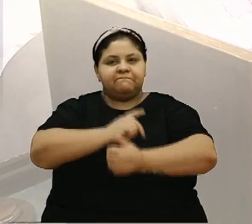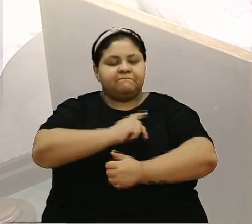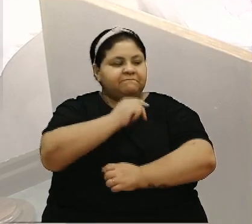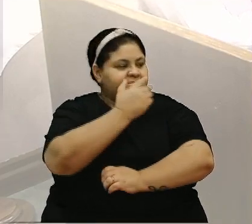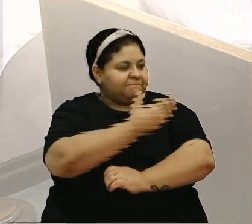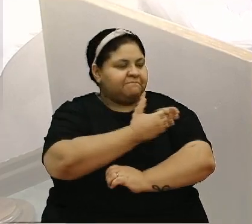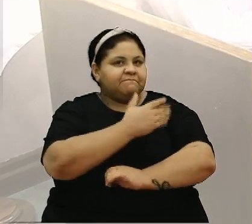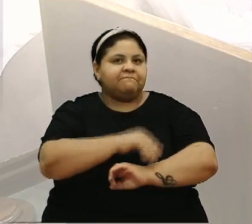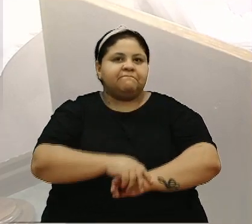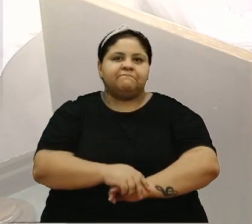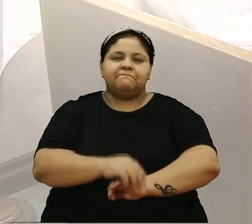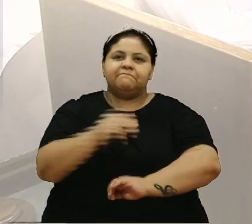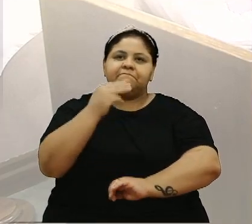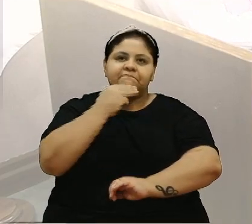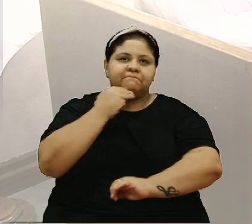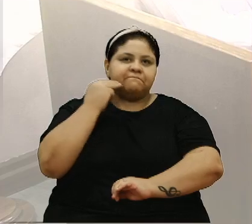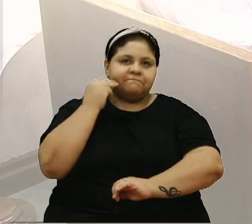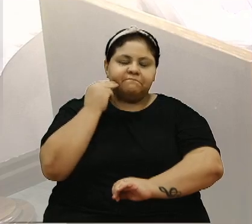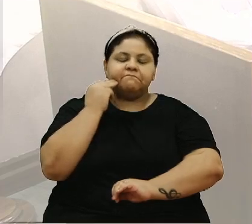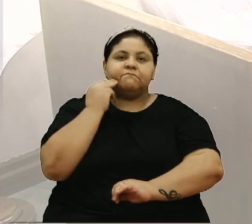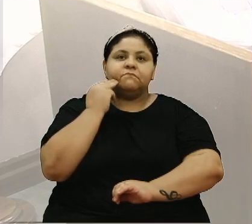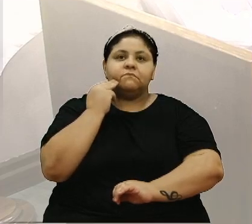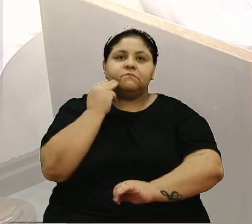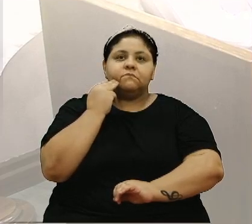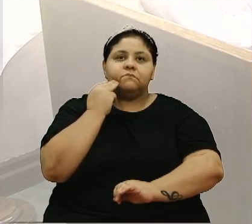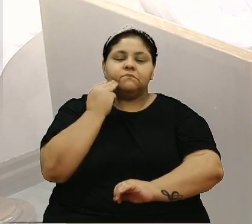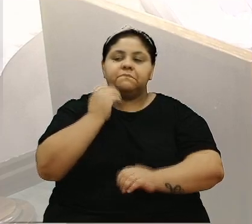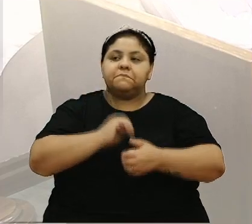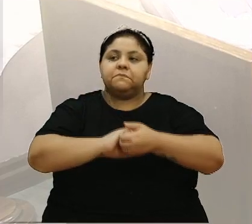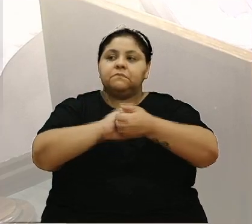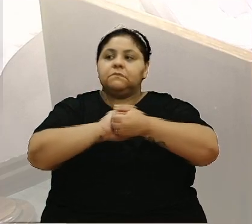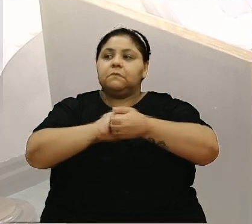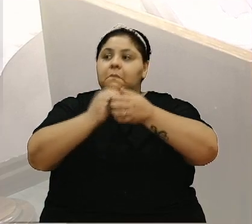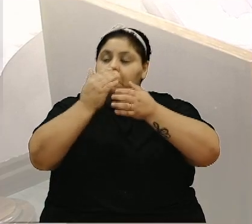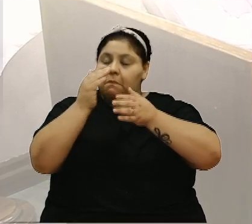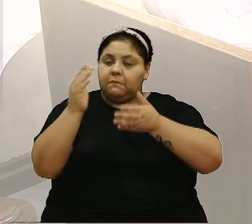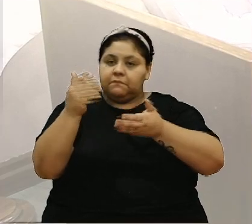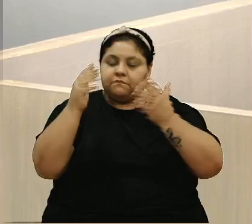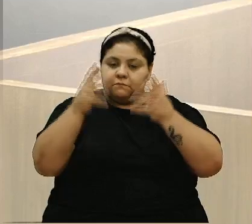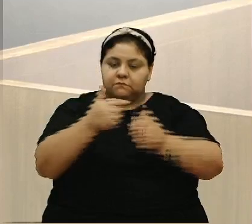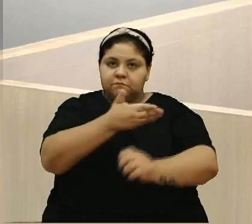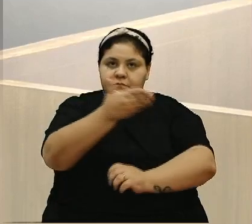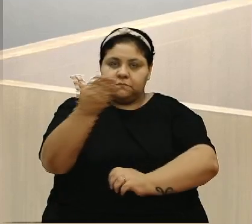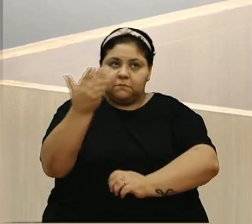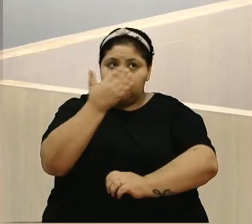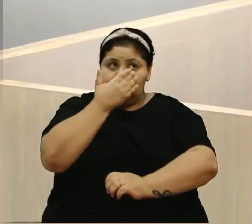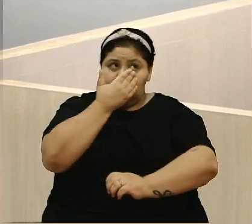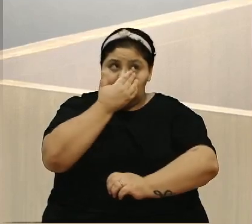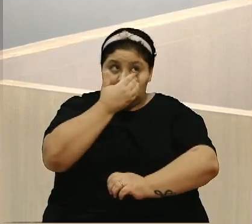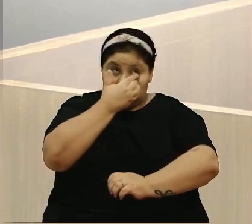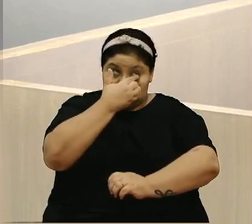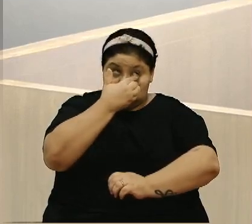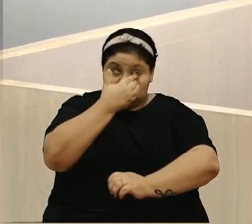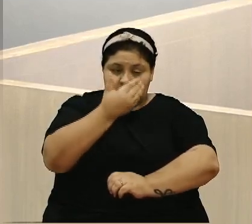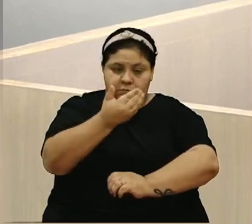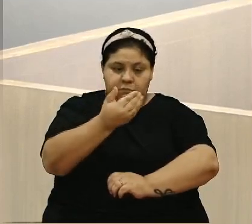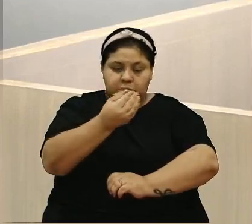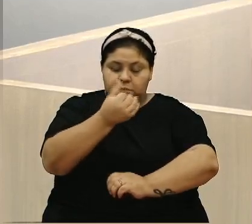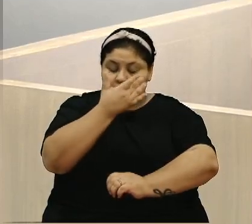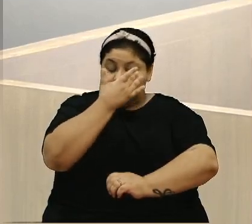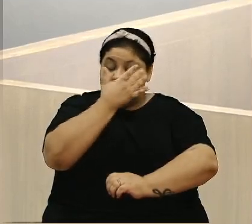presidente Marisol Santos. Cumprimento a todas vocês, né? Aos vereadores,